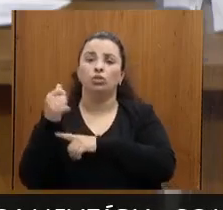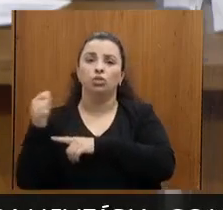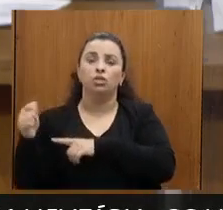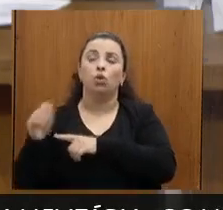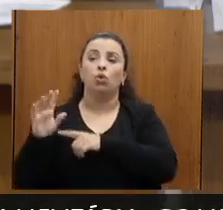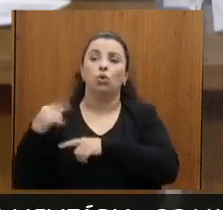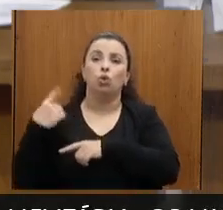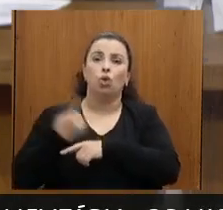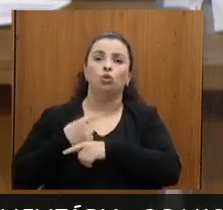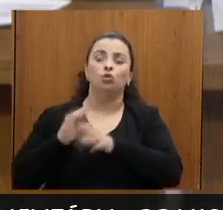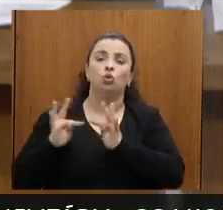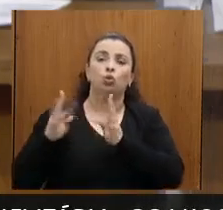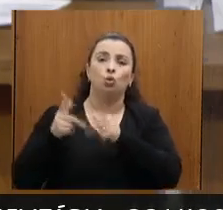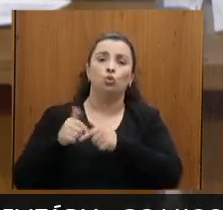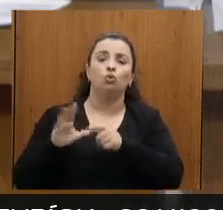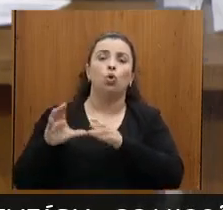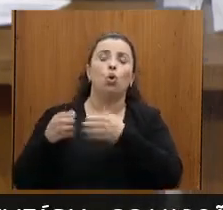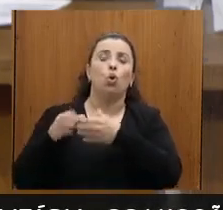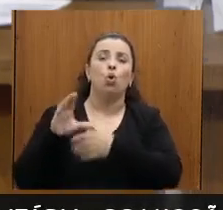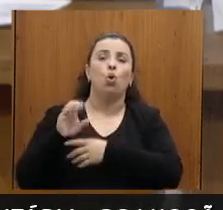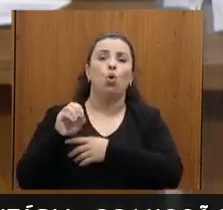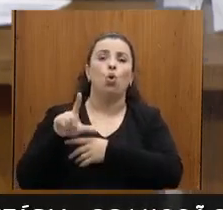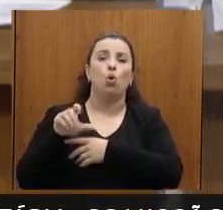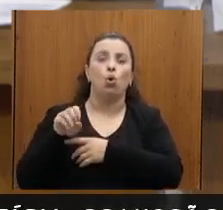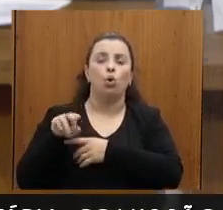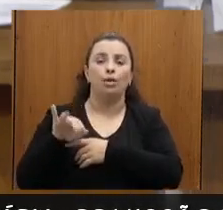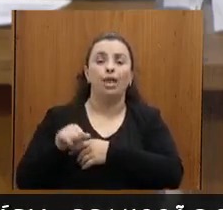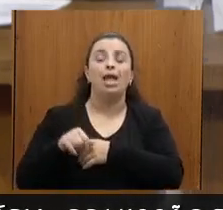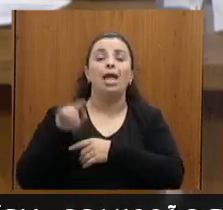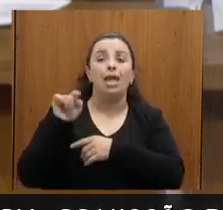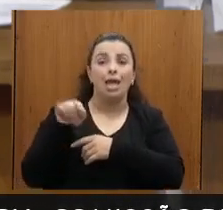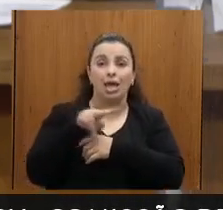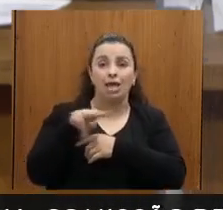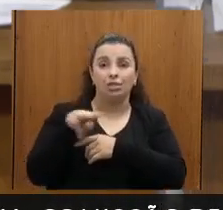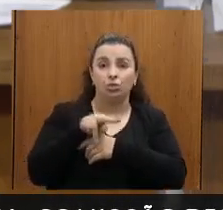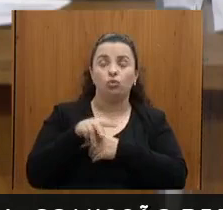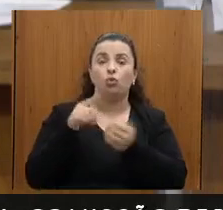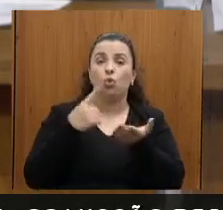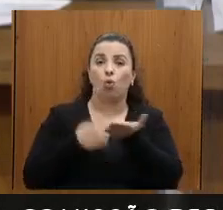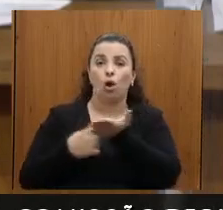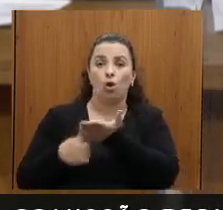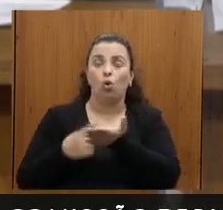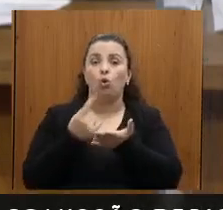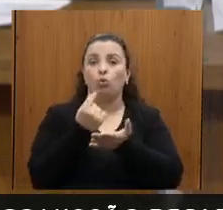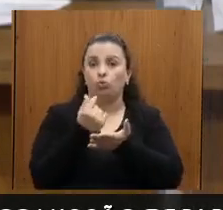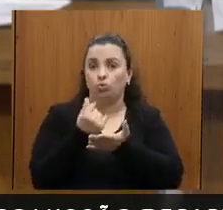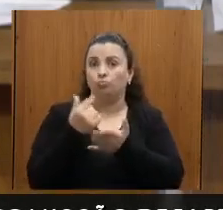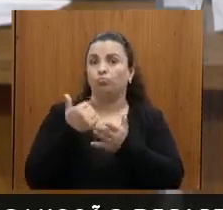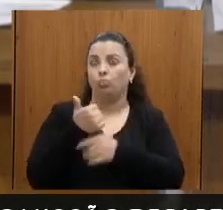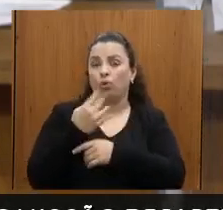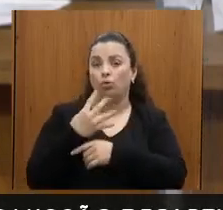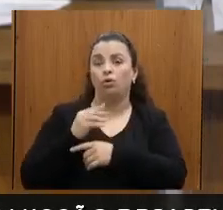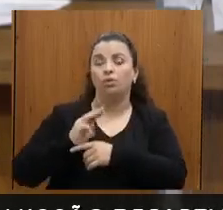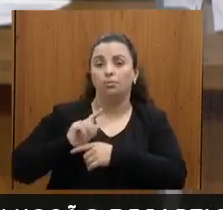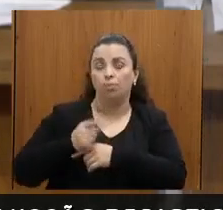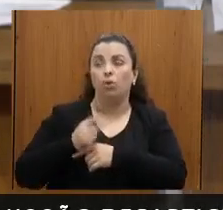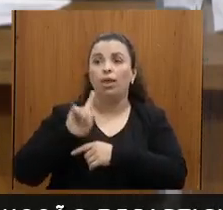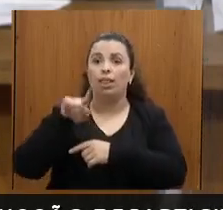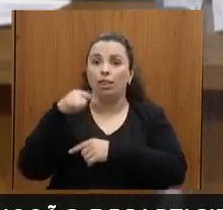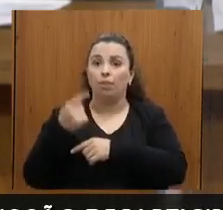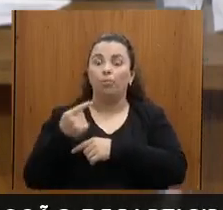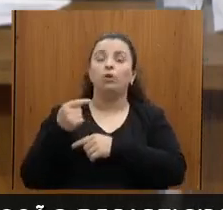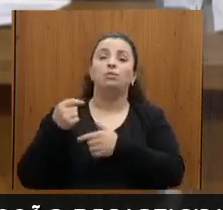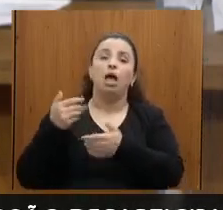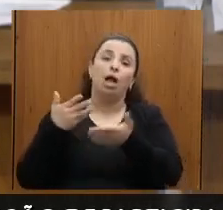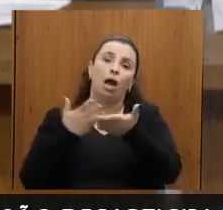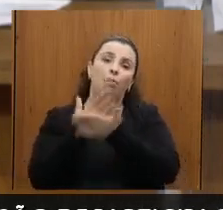fez um acordo, ela que acordou o valor da comissão que depois foi aprovado pelo COFIN. Então, isso é